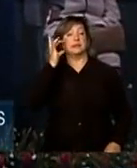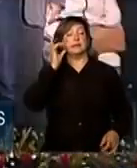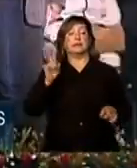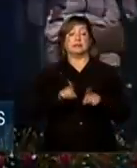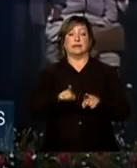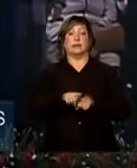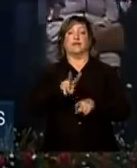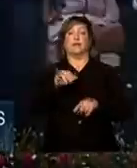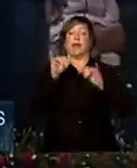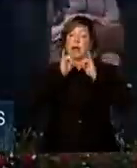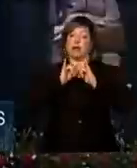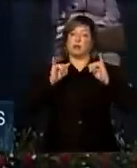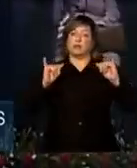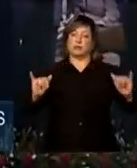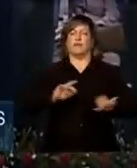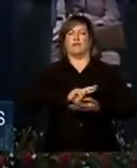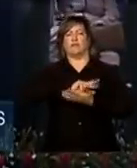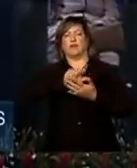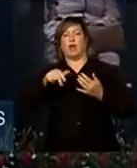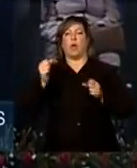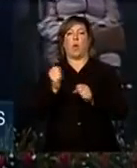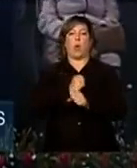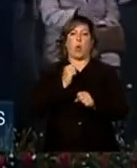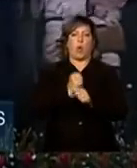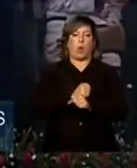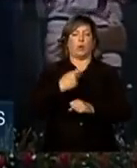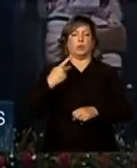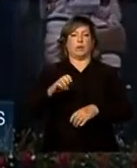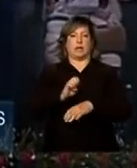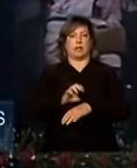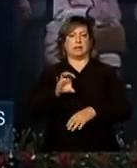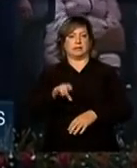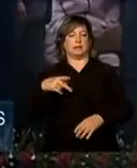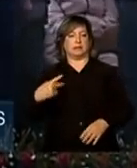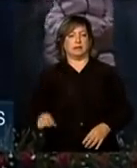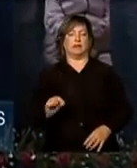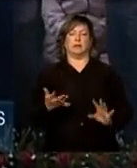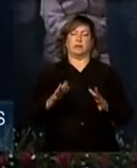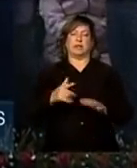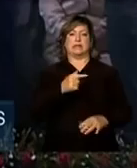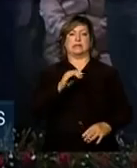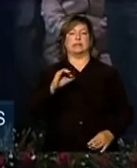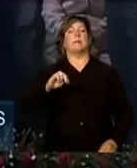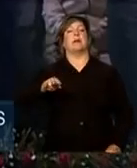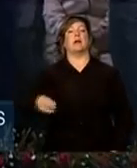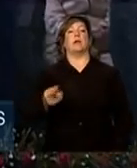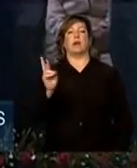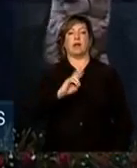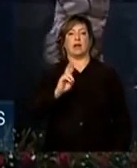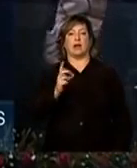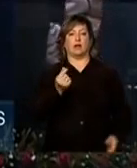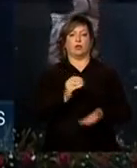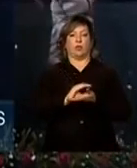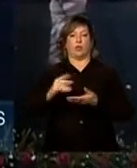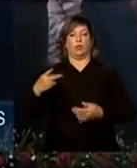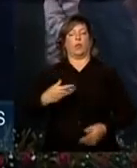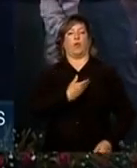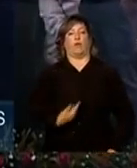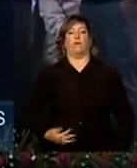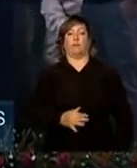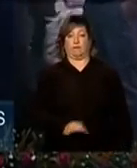vai anunciar uma série de obras no estado. São aproximadamente 700 milhões de reais em investimentos do governo